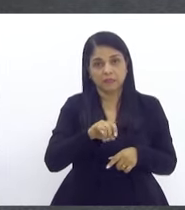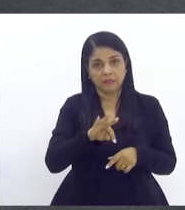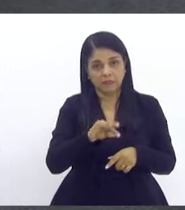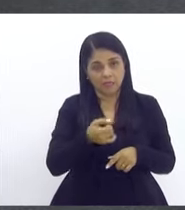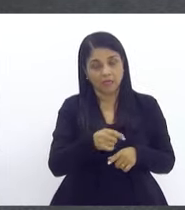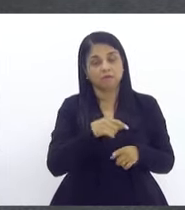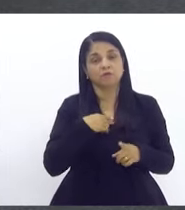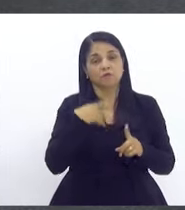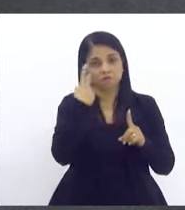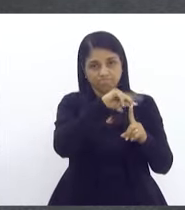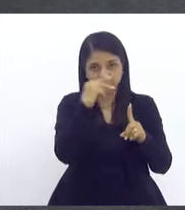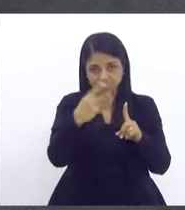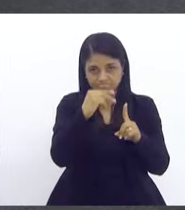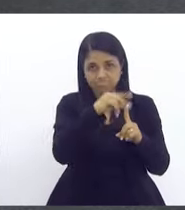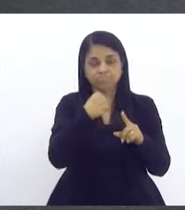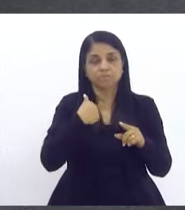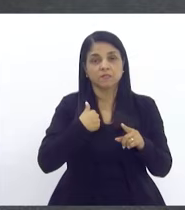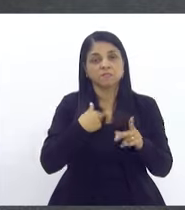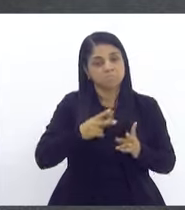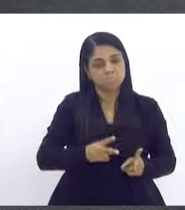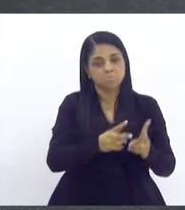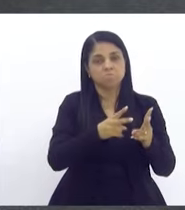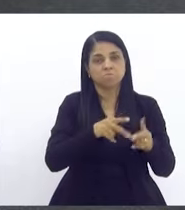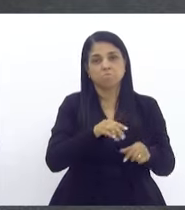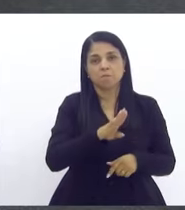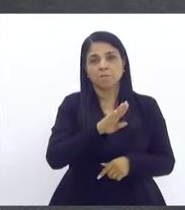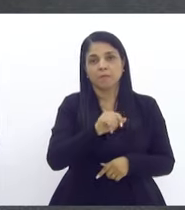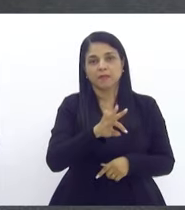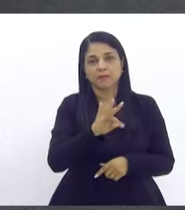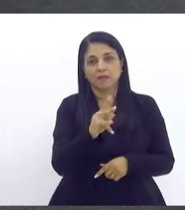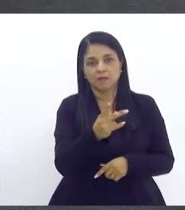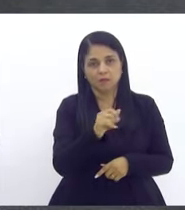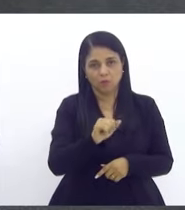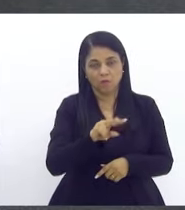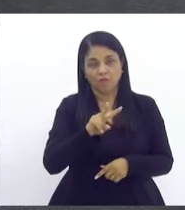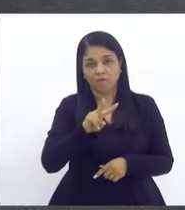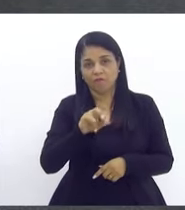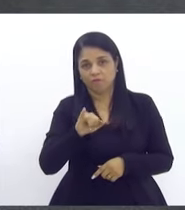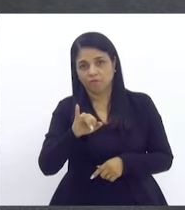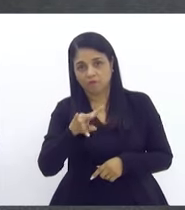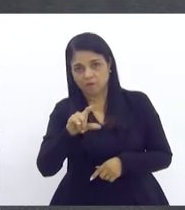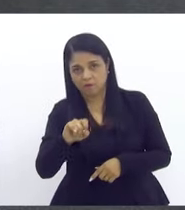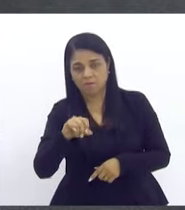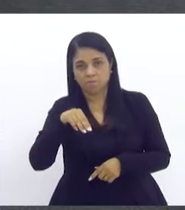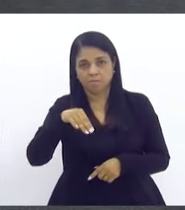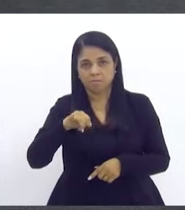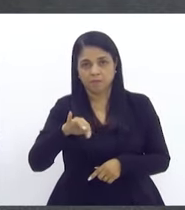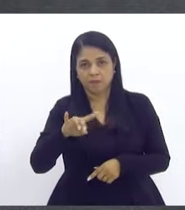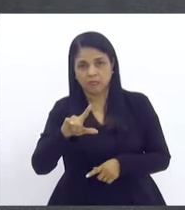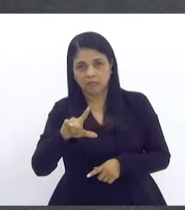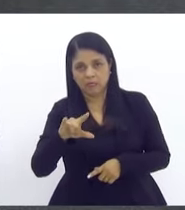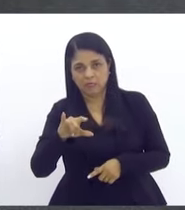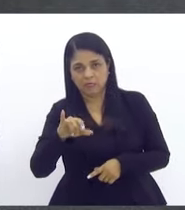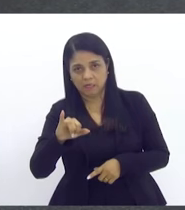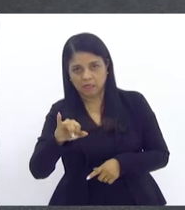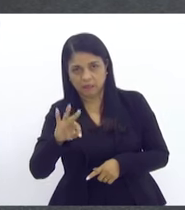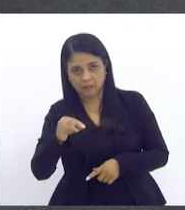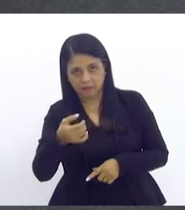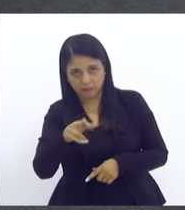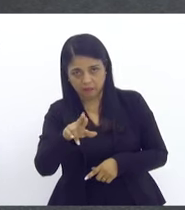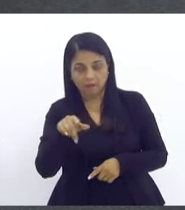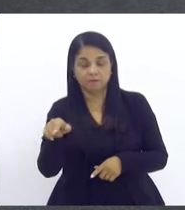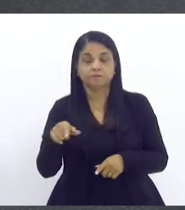torturados nesse batalhão. Então, na mesma linha do Flávio Serafini e de Vossa